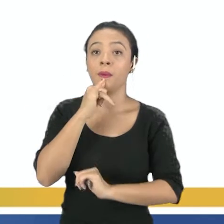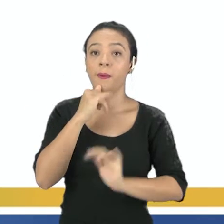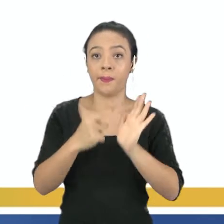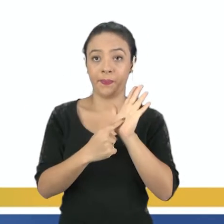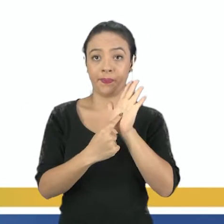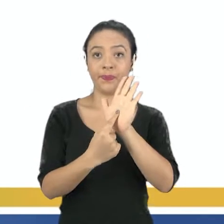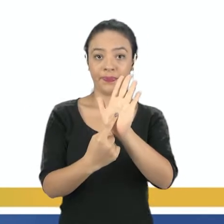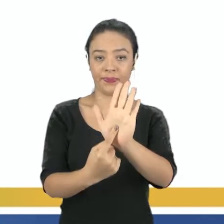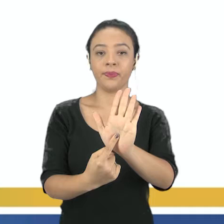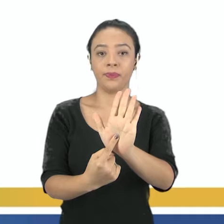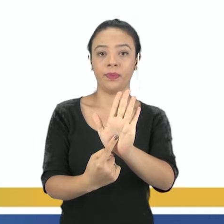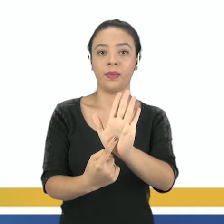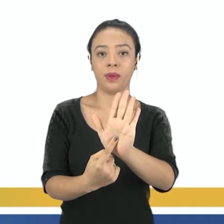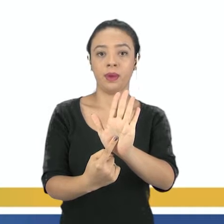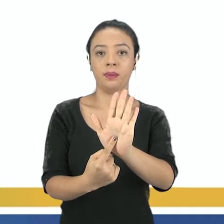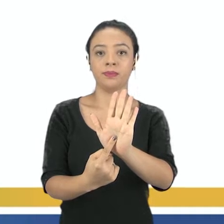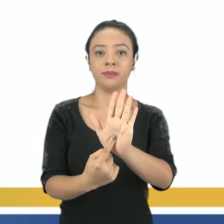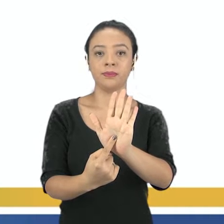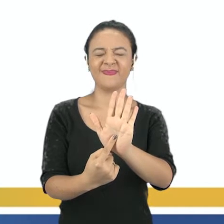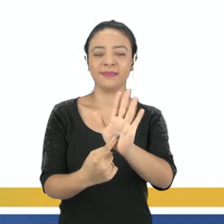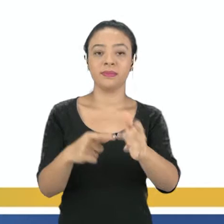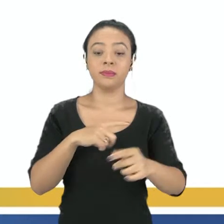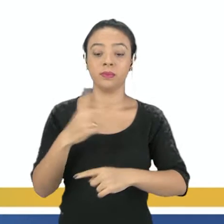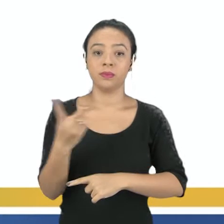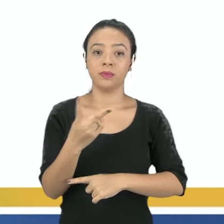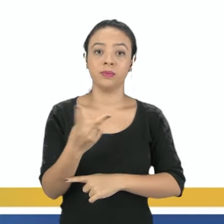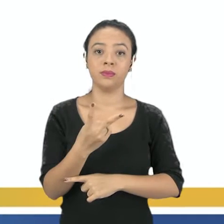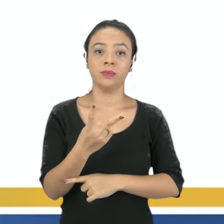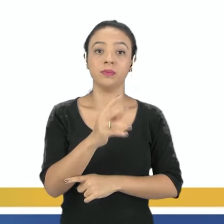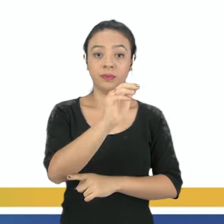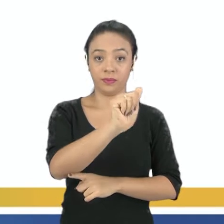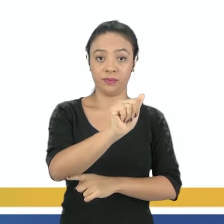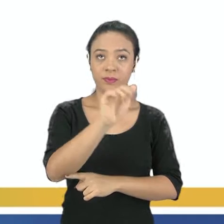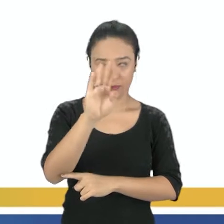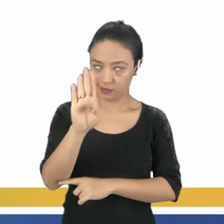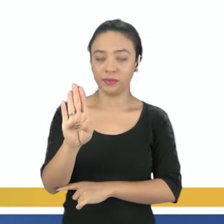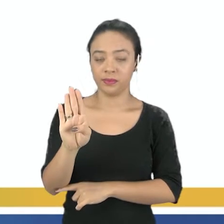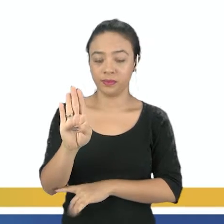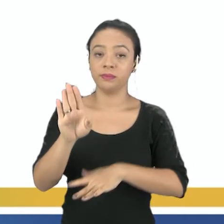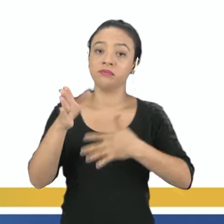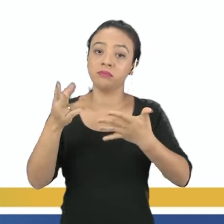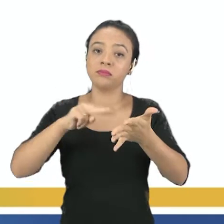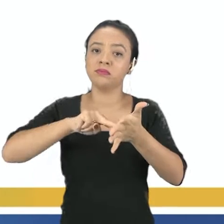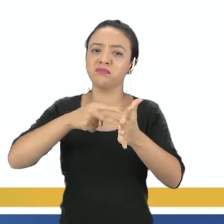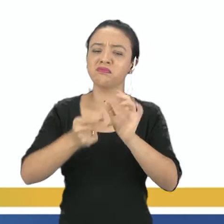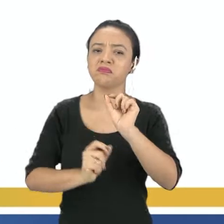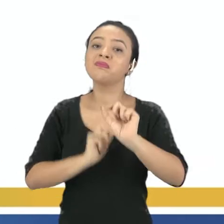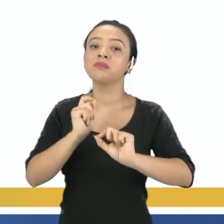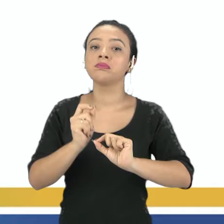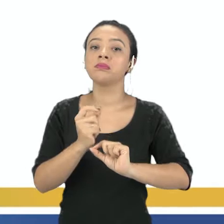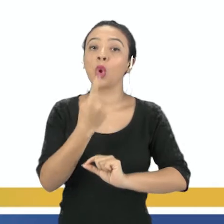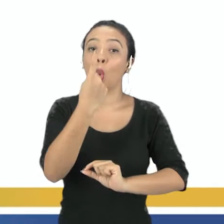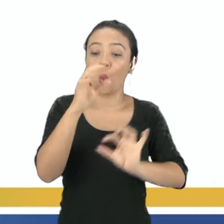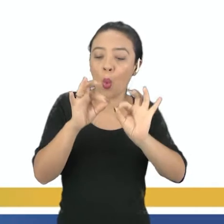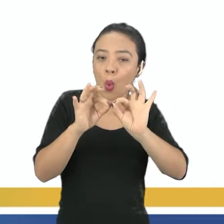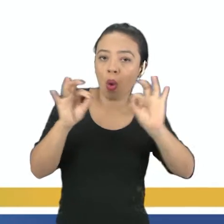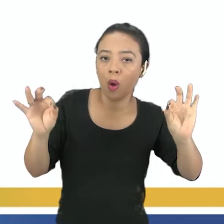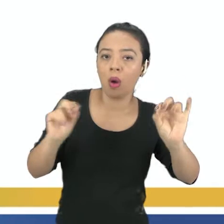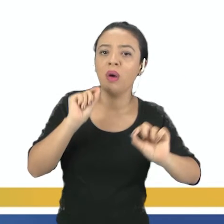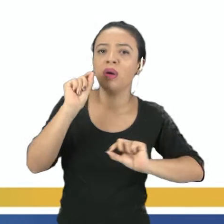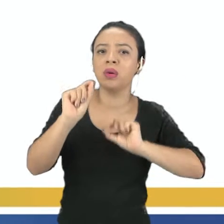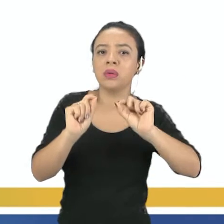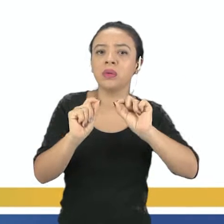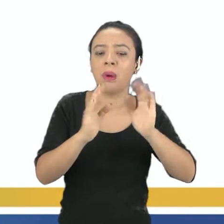exemplo que aparece aí para vocês é esses: são os pontos A e B ou seja um segmento de reta